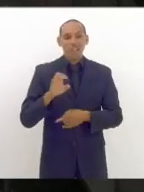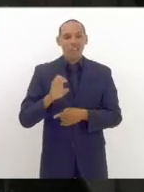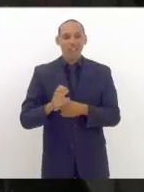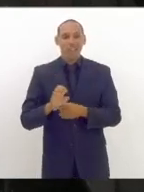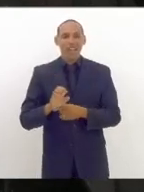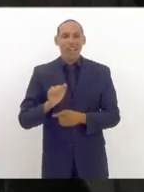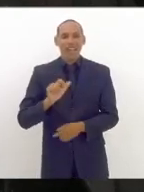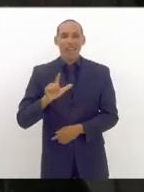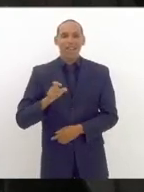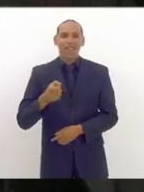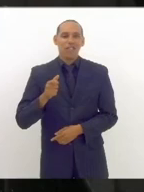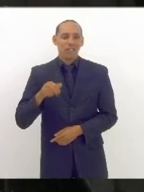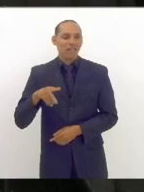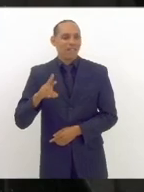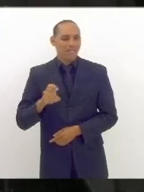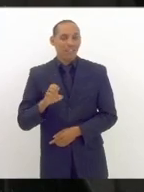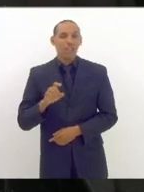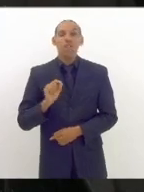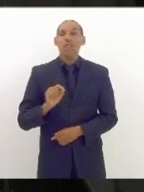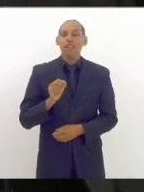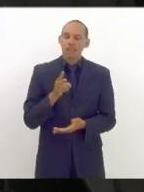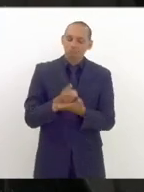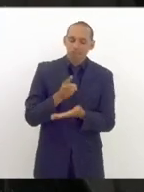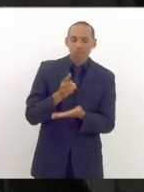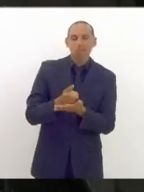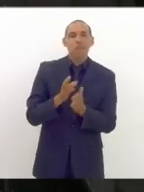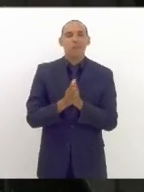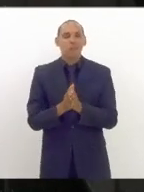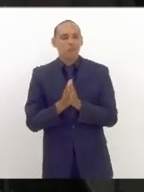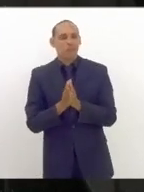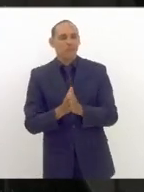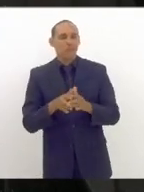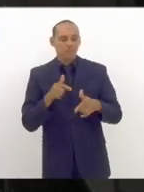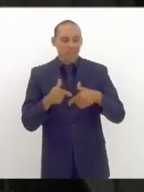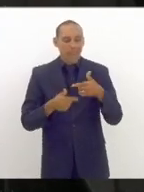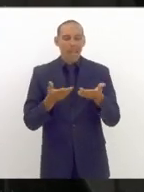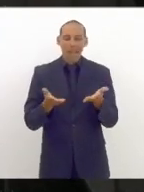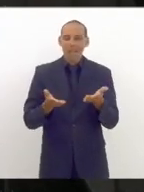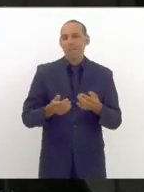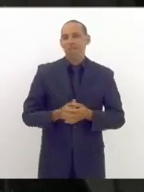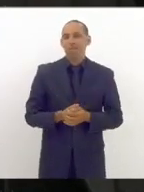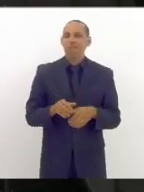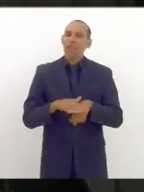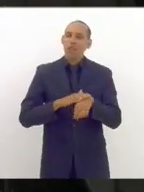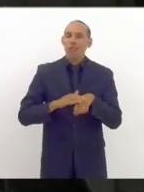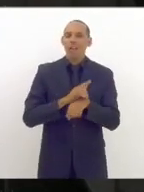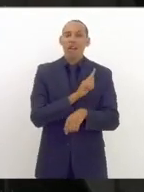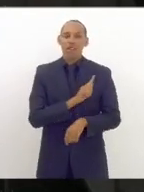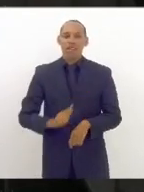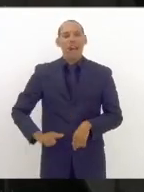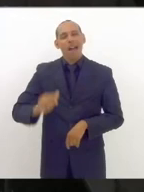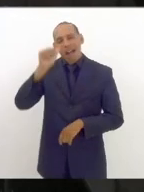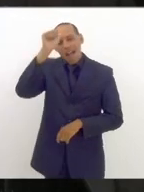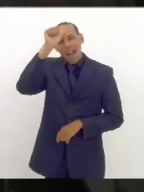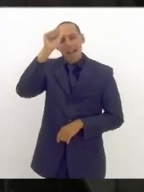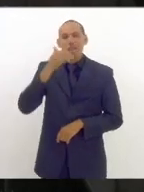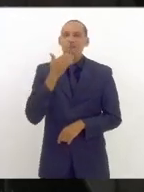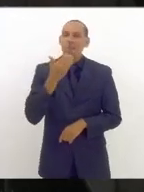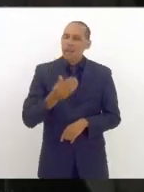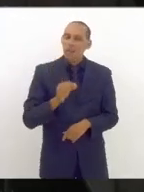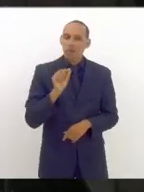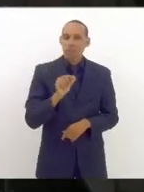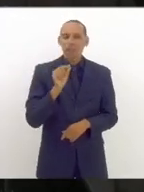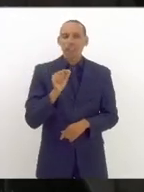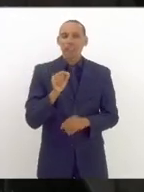pudesse dar sequência a esse trabalho. Conversei com o governador Cláudio Castro, que pedia